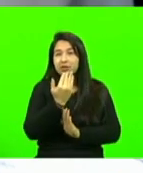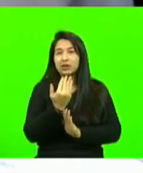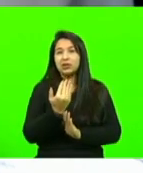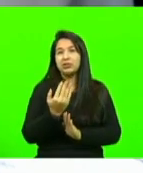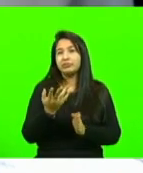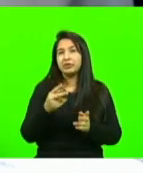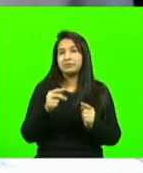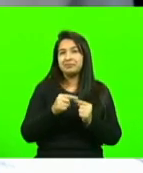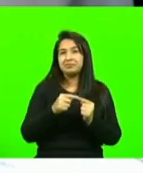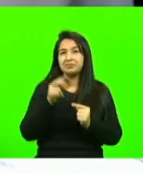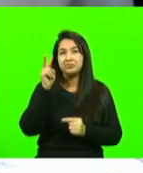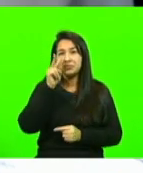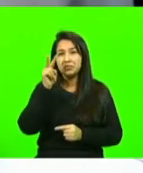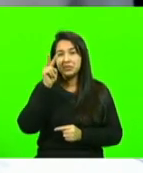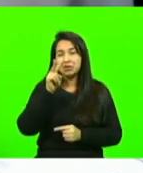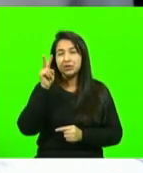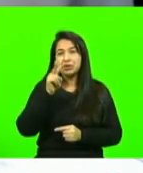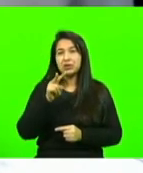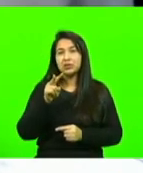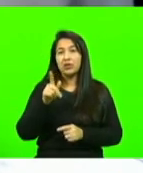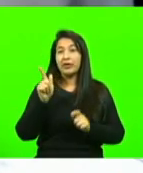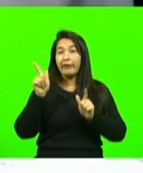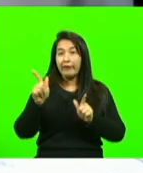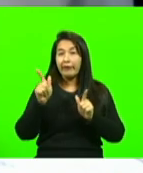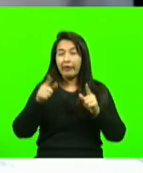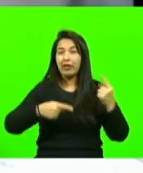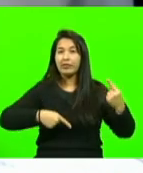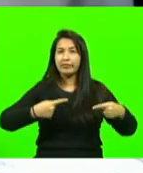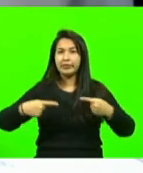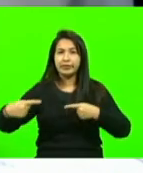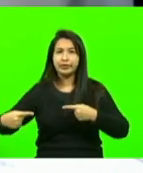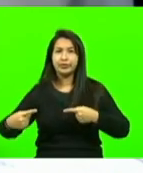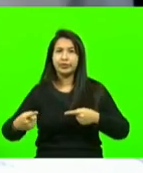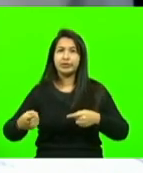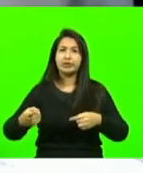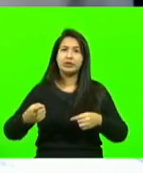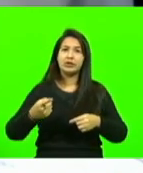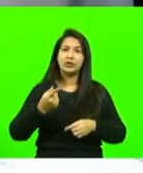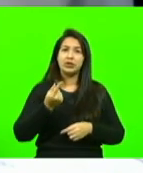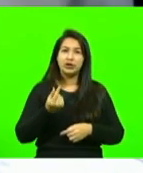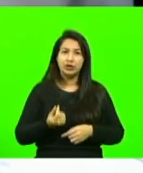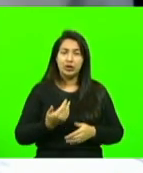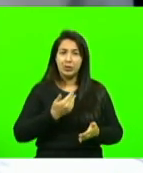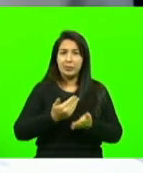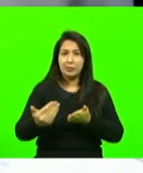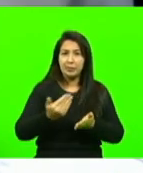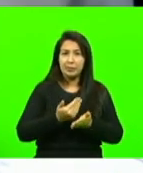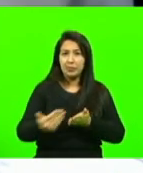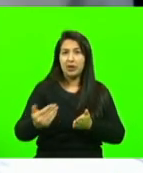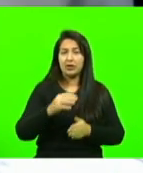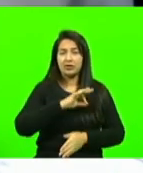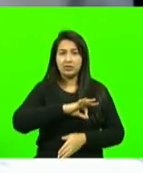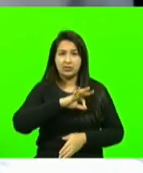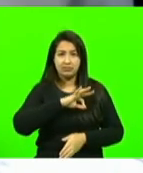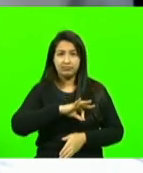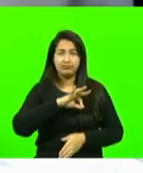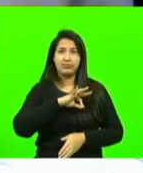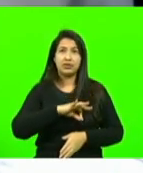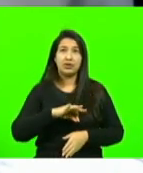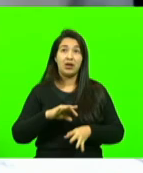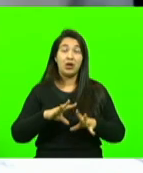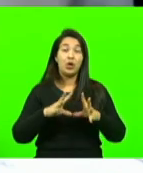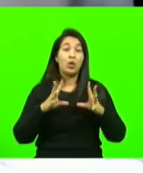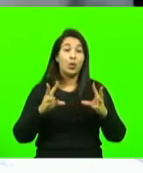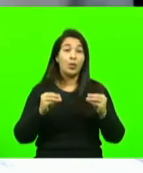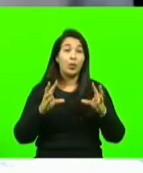tem que fazer a população e se não compreendem fazer greve para discutir reposição de perdas salarial inflação e muitas das vezes